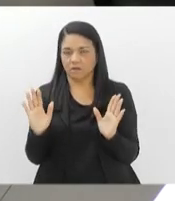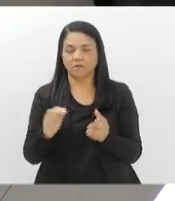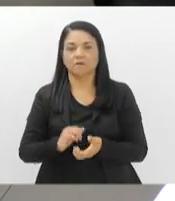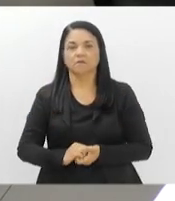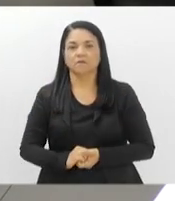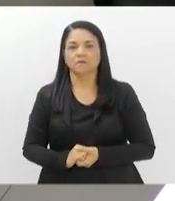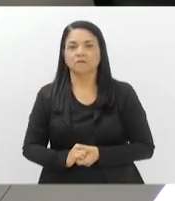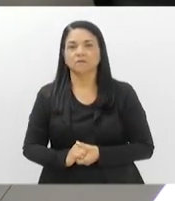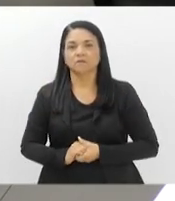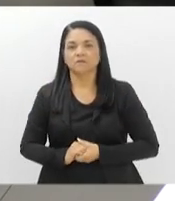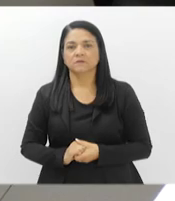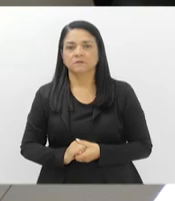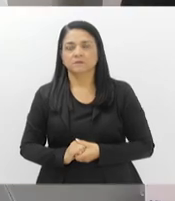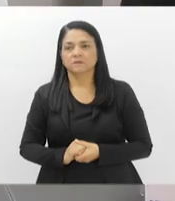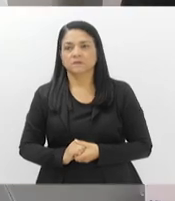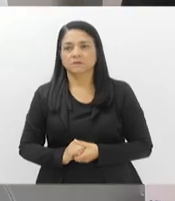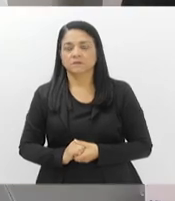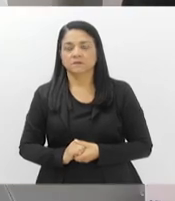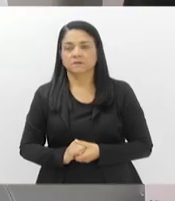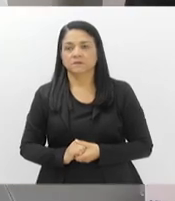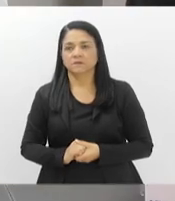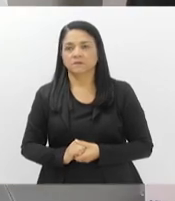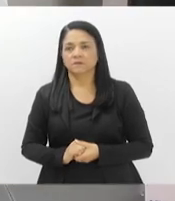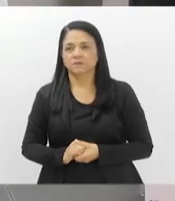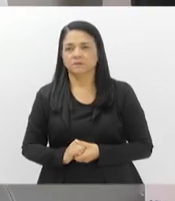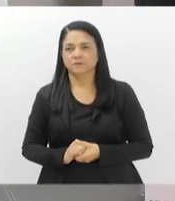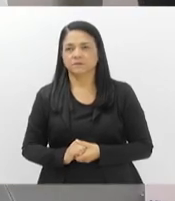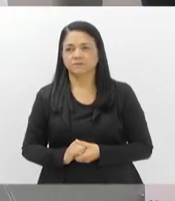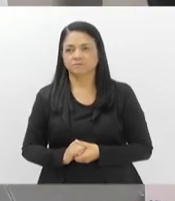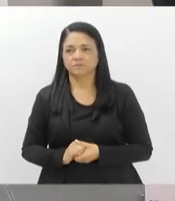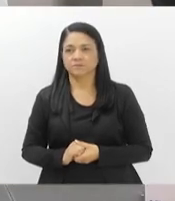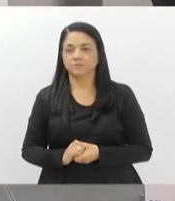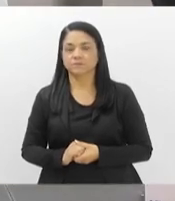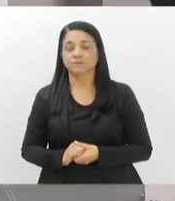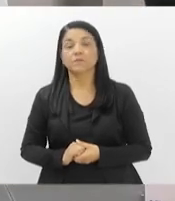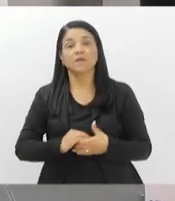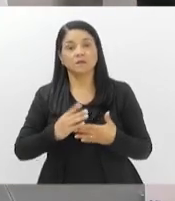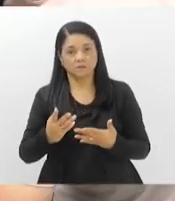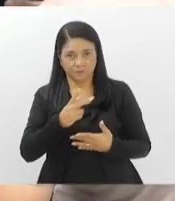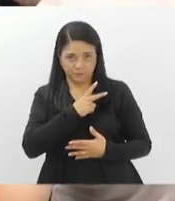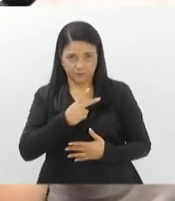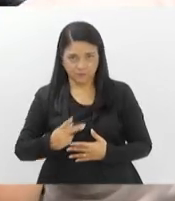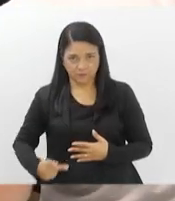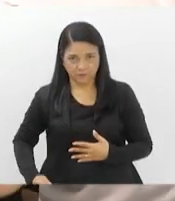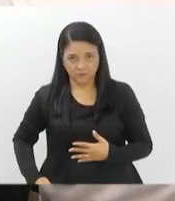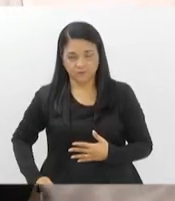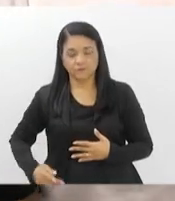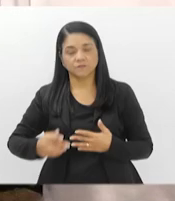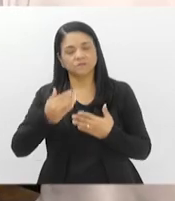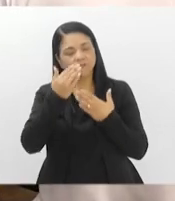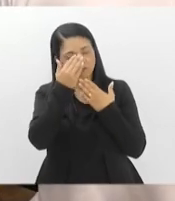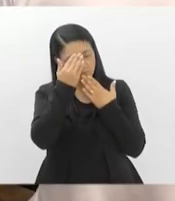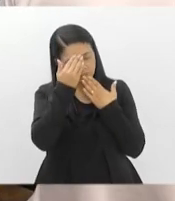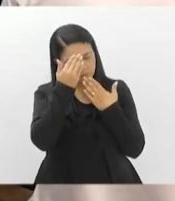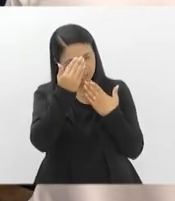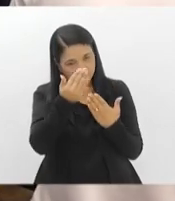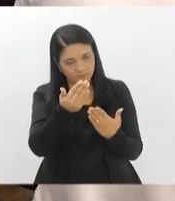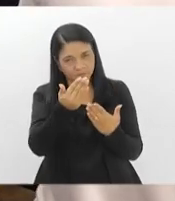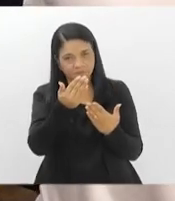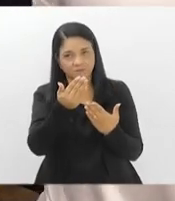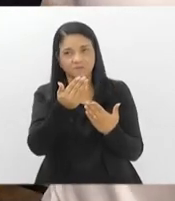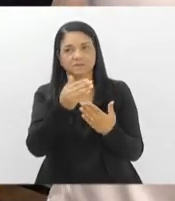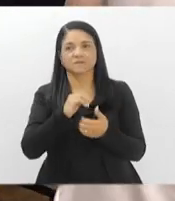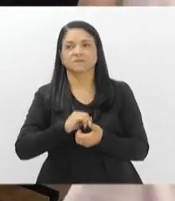perit querem fazer uso da palavra senhor presidente Obrigada